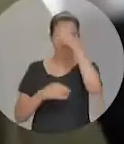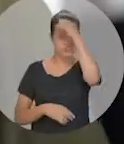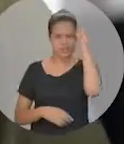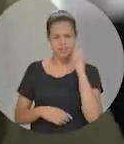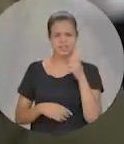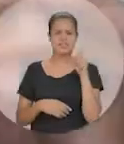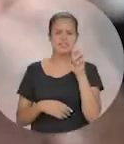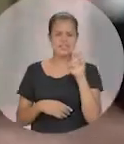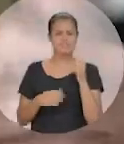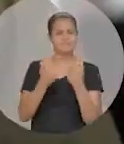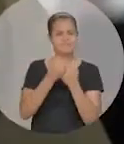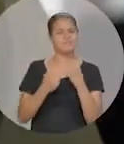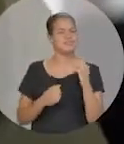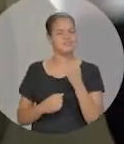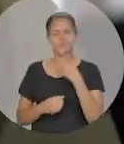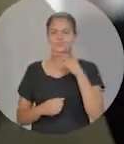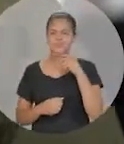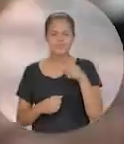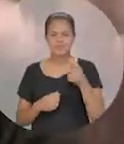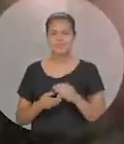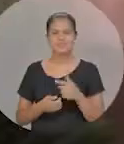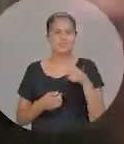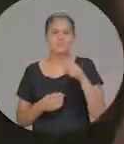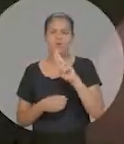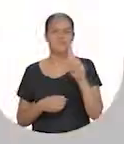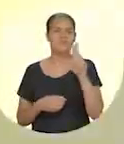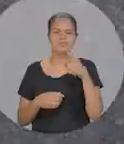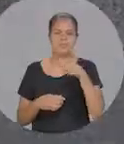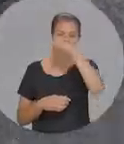vai chegar, com a força de Deus e a vontade do